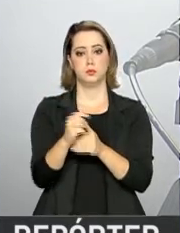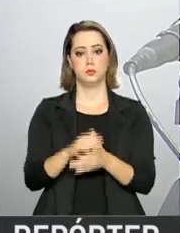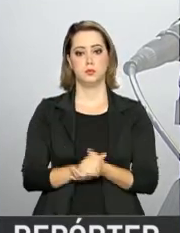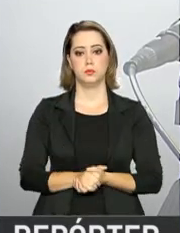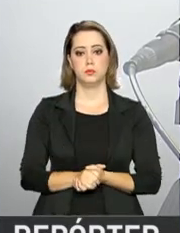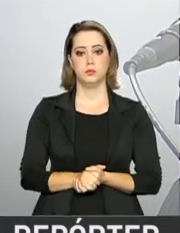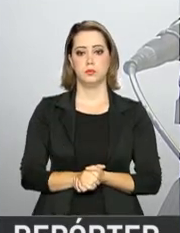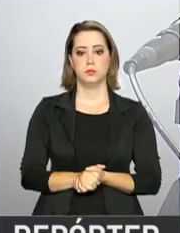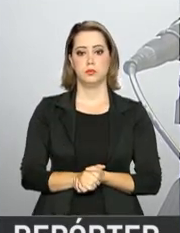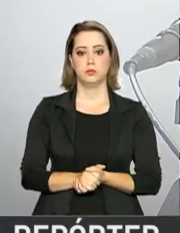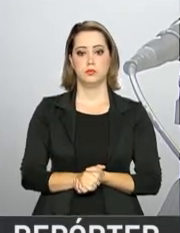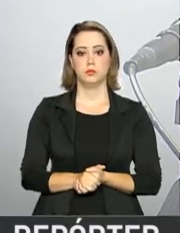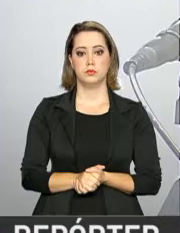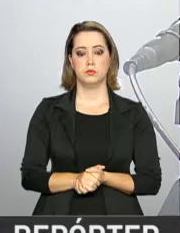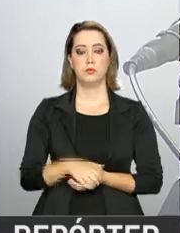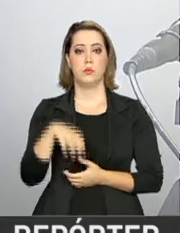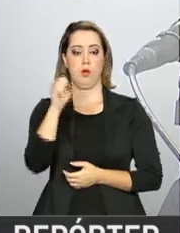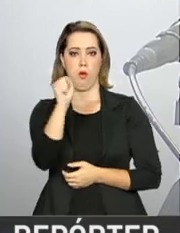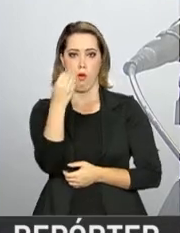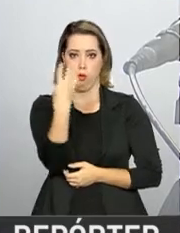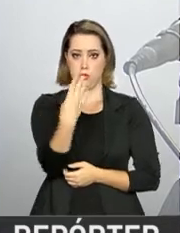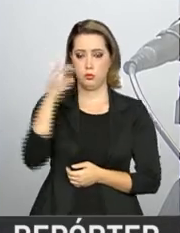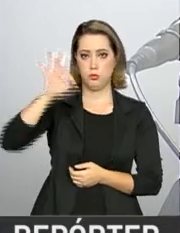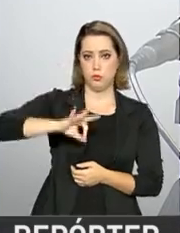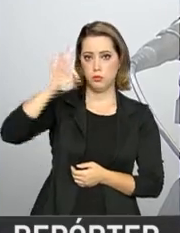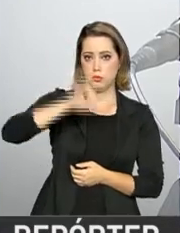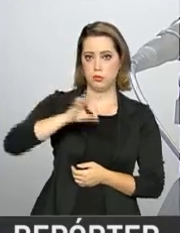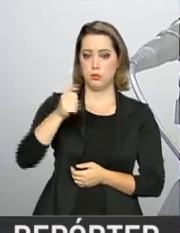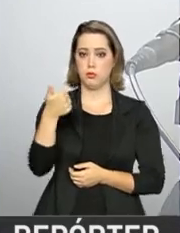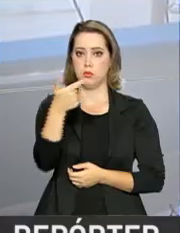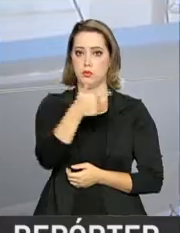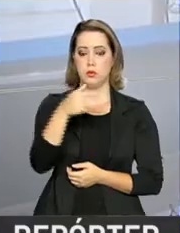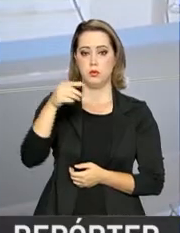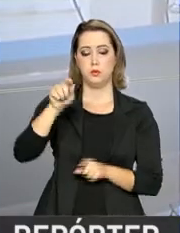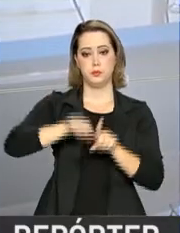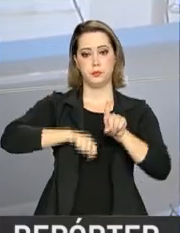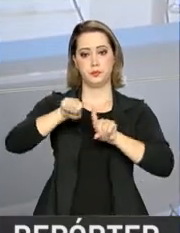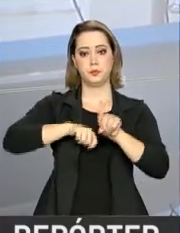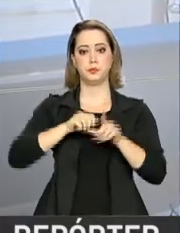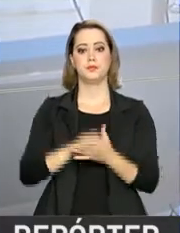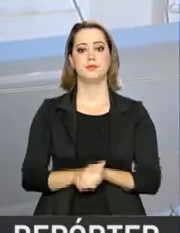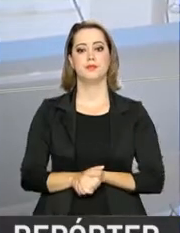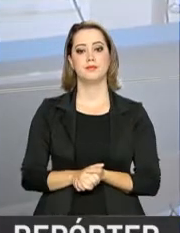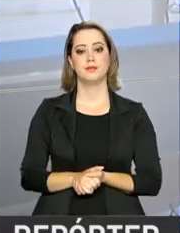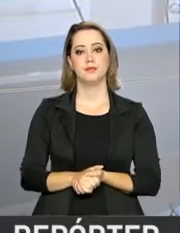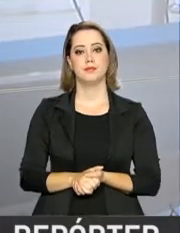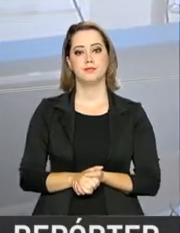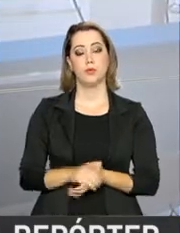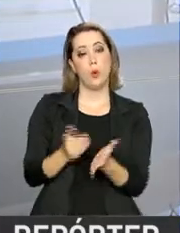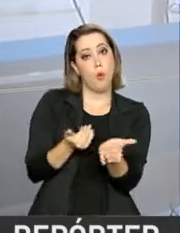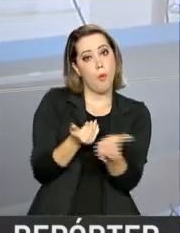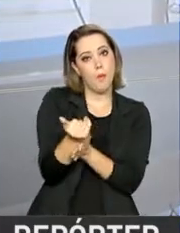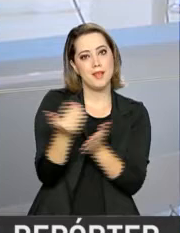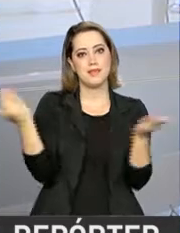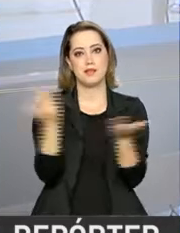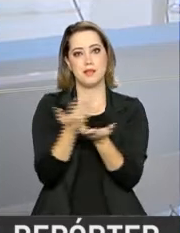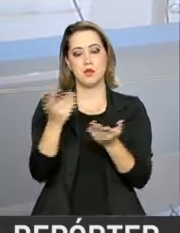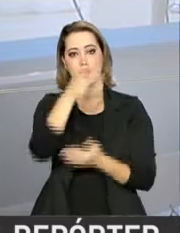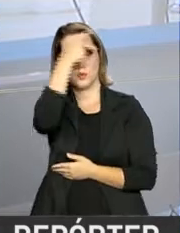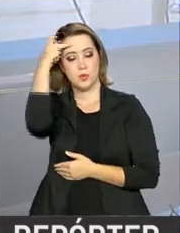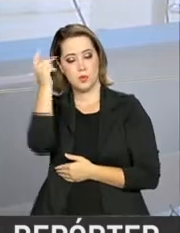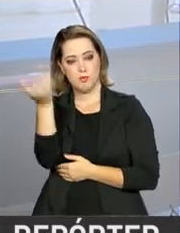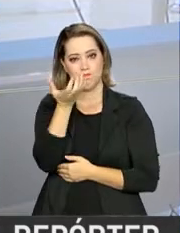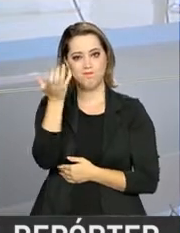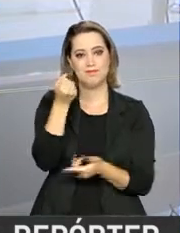ele foi de 84% em 12 meses a partir de hoje quem quer comprar a casa